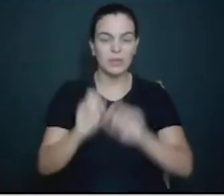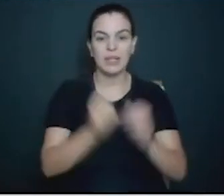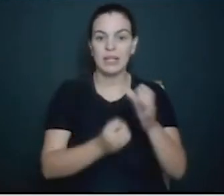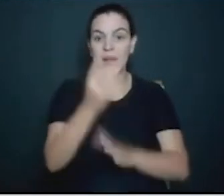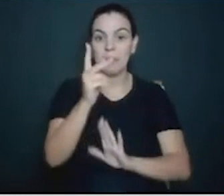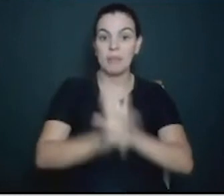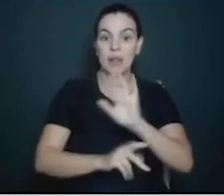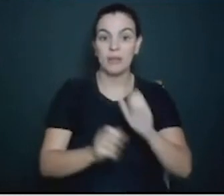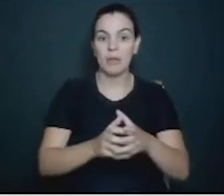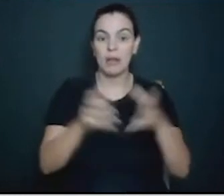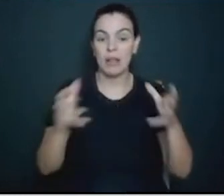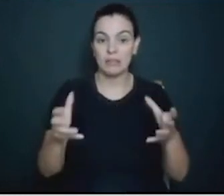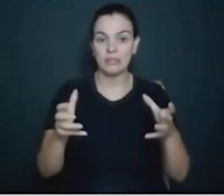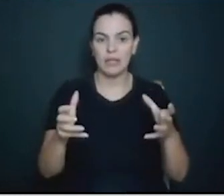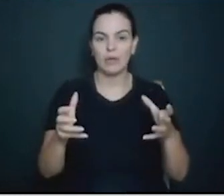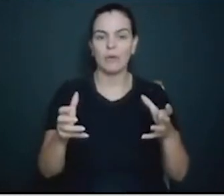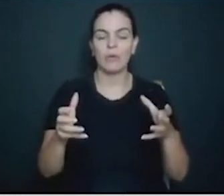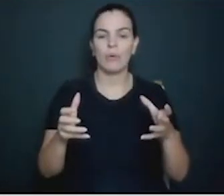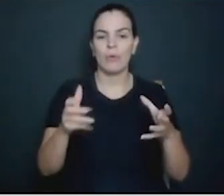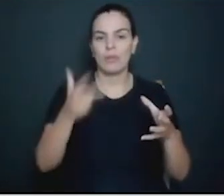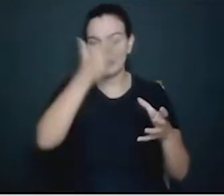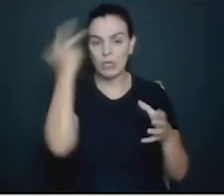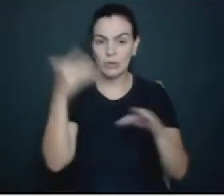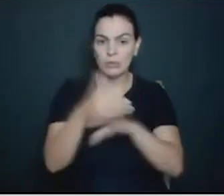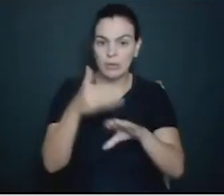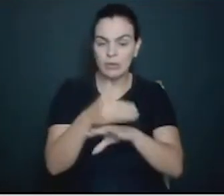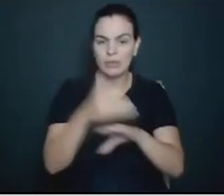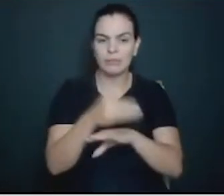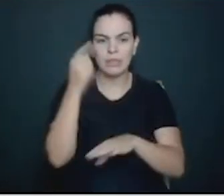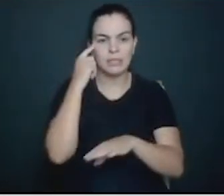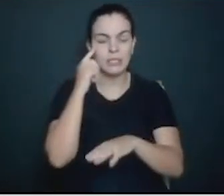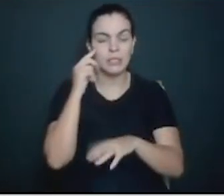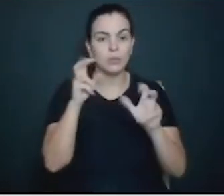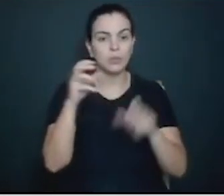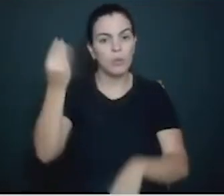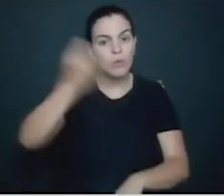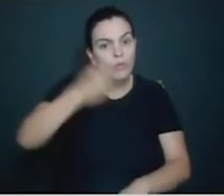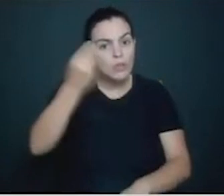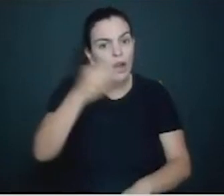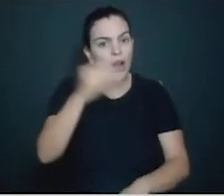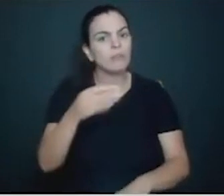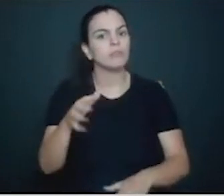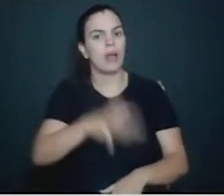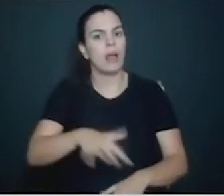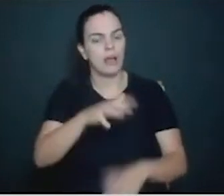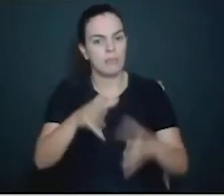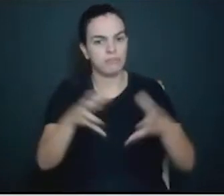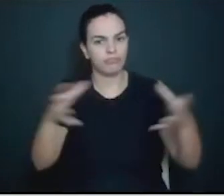de acesso aos usuários, considerando áreas vulneráveis e crescimento populacional. Alguém viu isso acontecer? Eu afirmo que